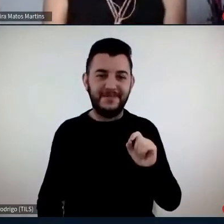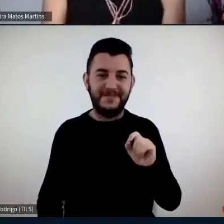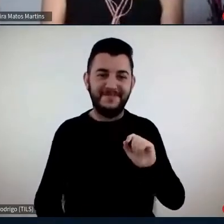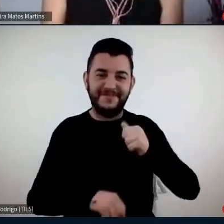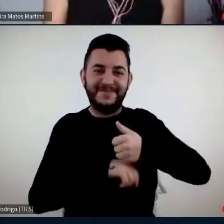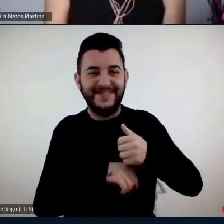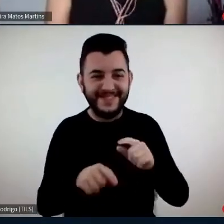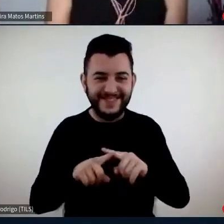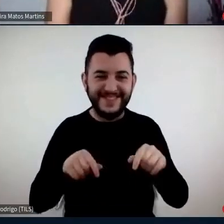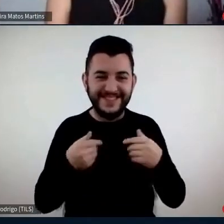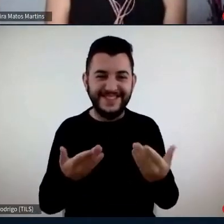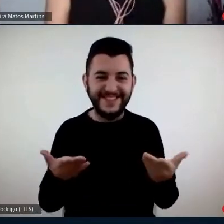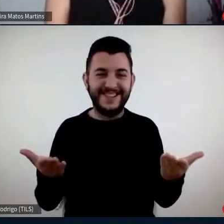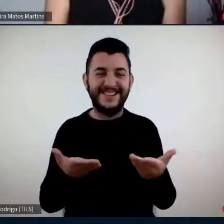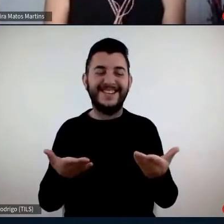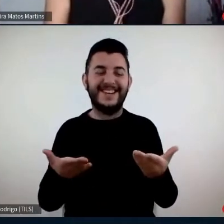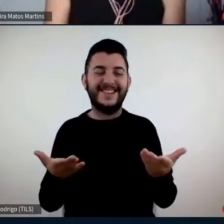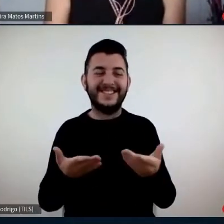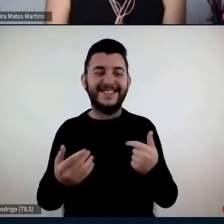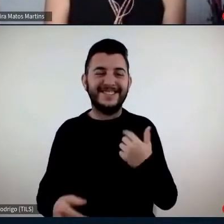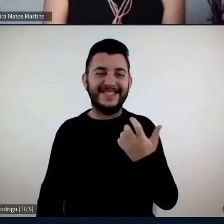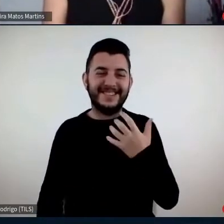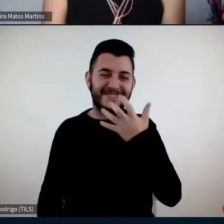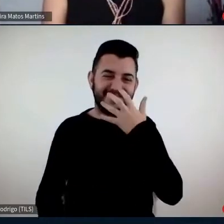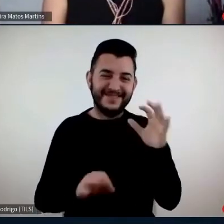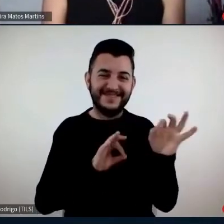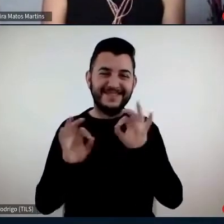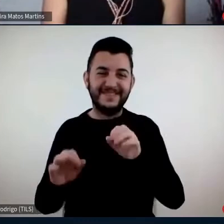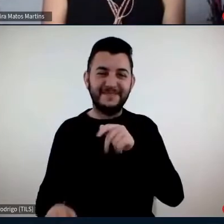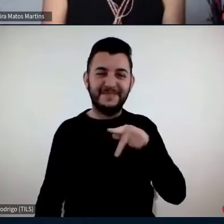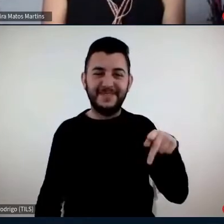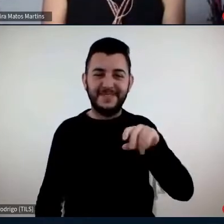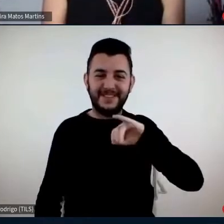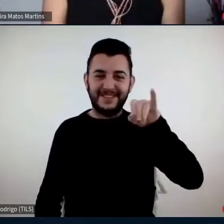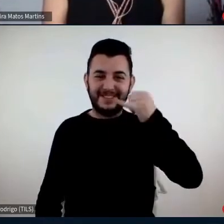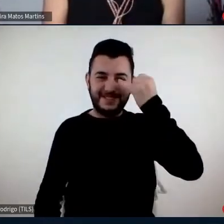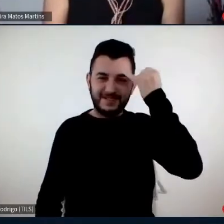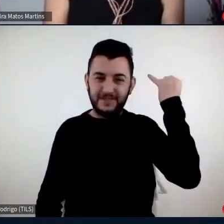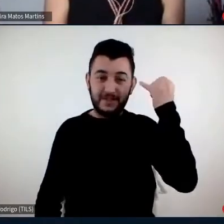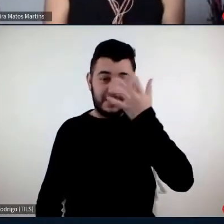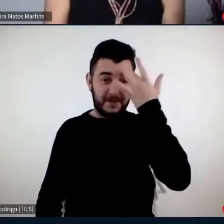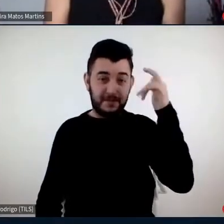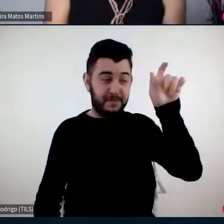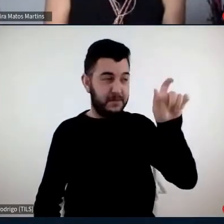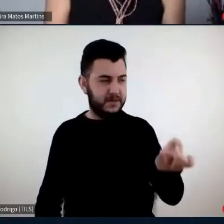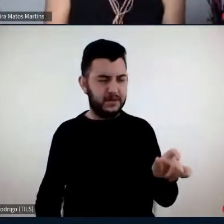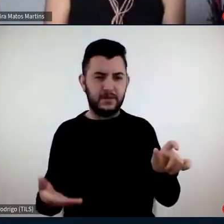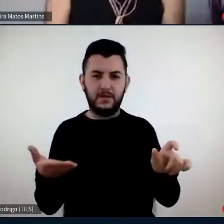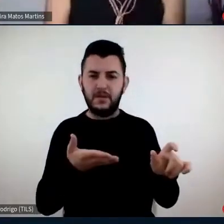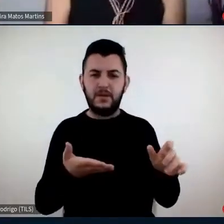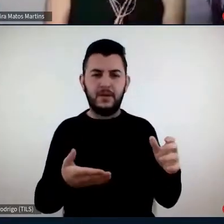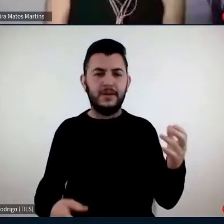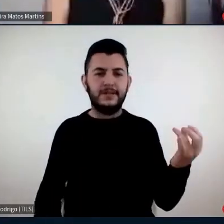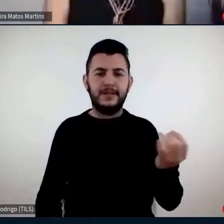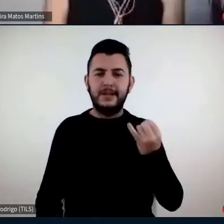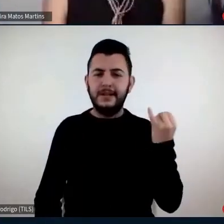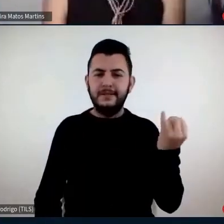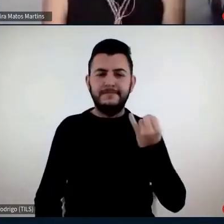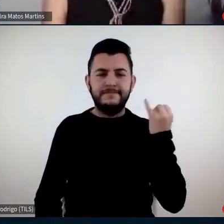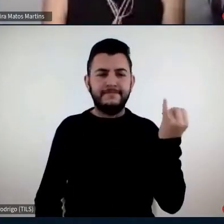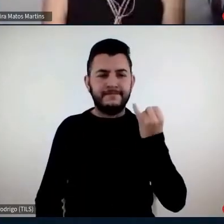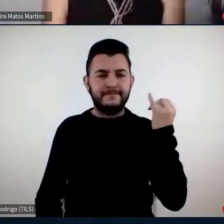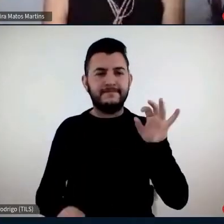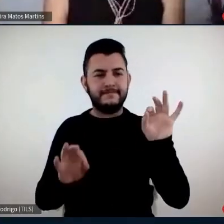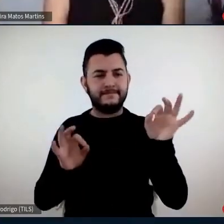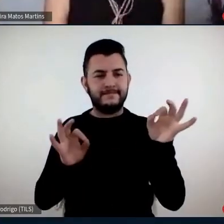que também foi uma pessoa mais do que importante para que a gente pudesse levar nesse aspecto. Sabine,